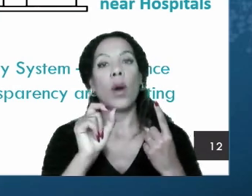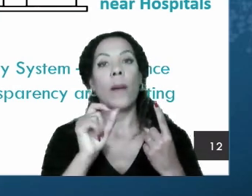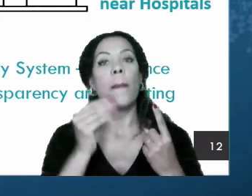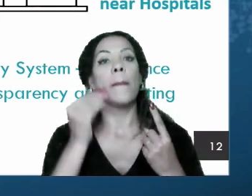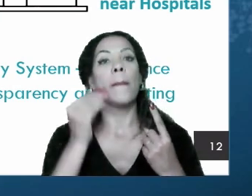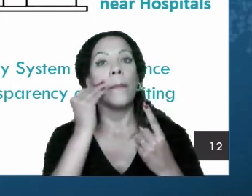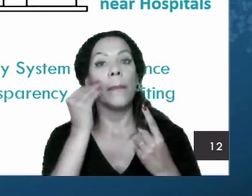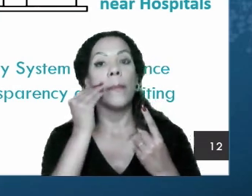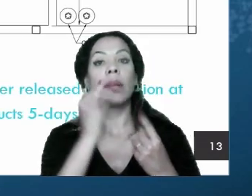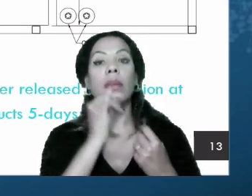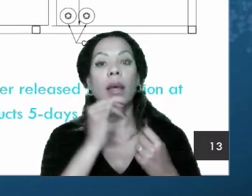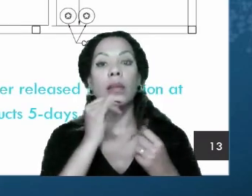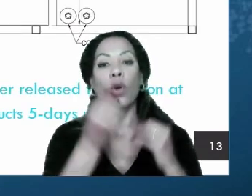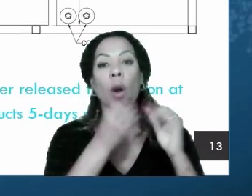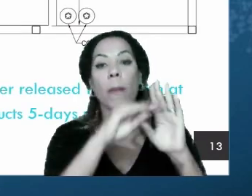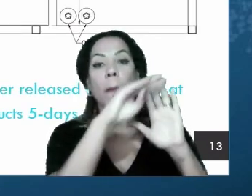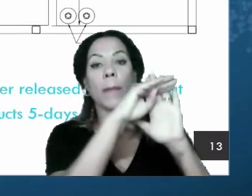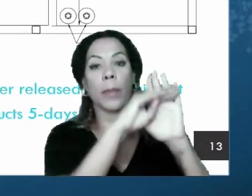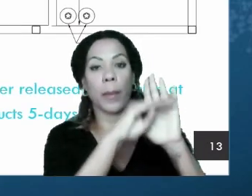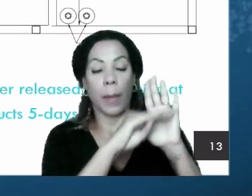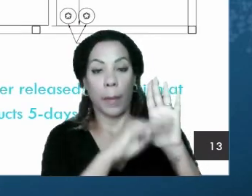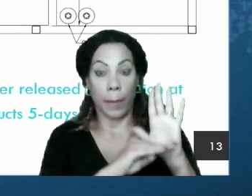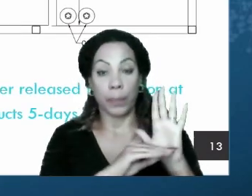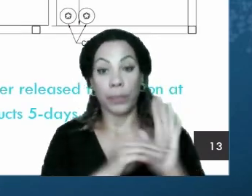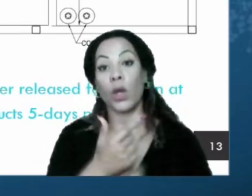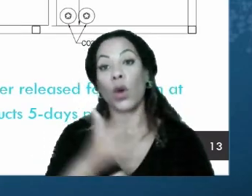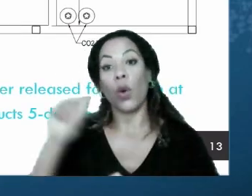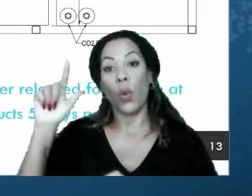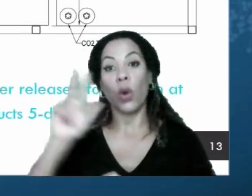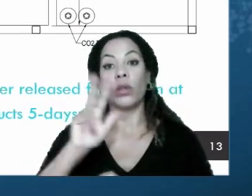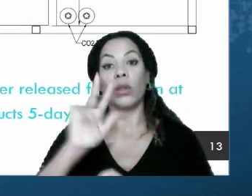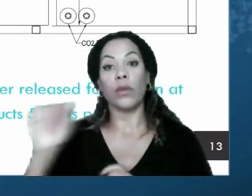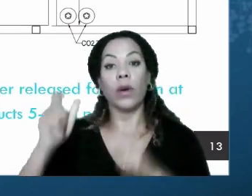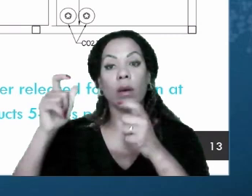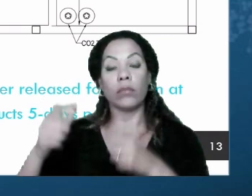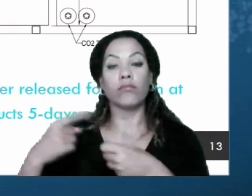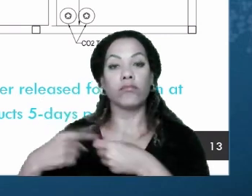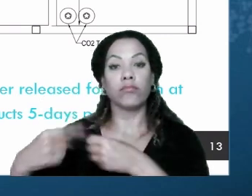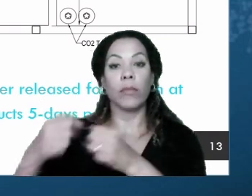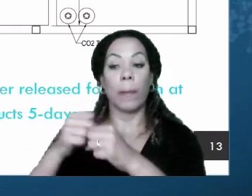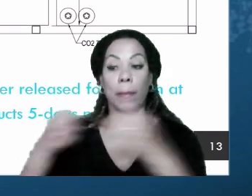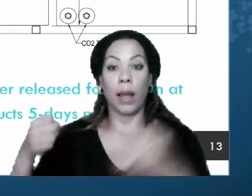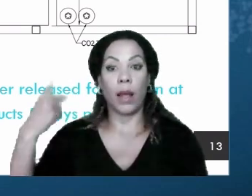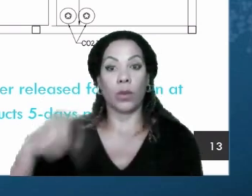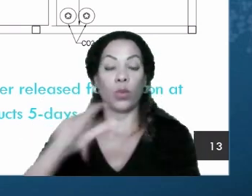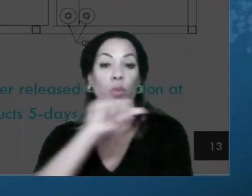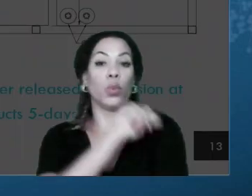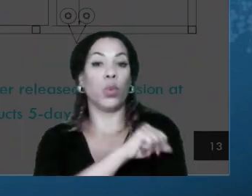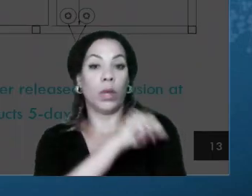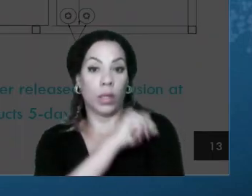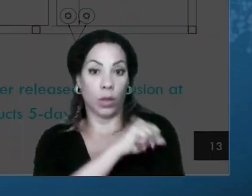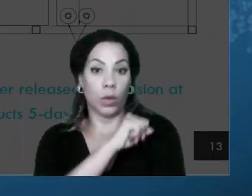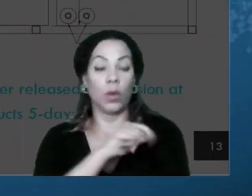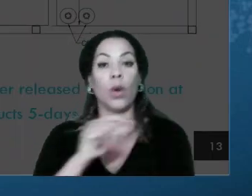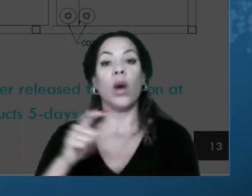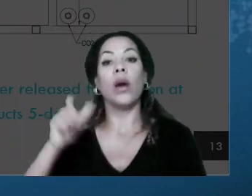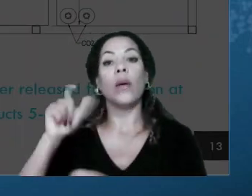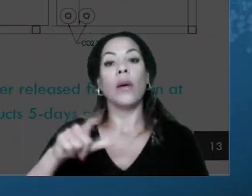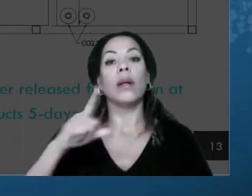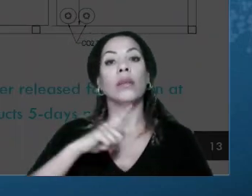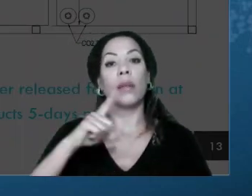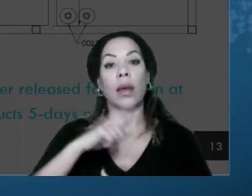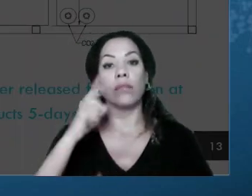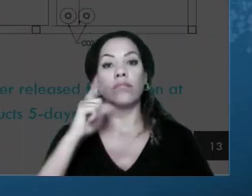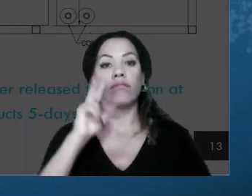possam testar os protocolos, e a outra será instalada na região metropolitana do Rio de Janeiro. A unidade tem essa